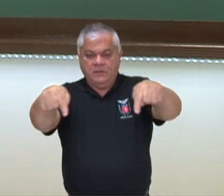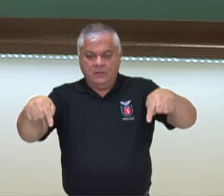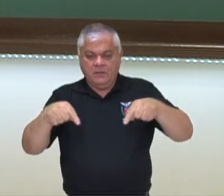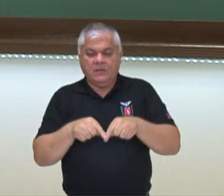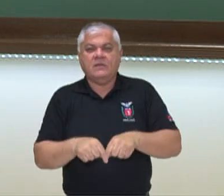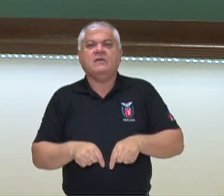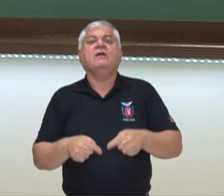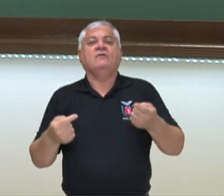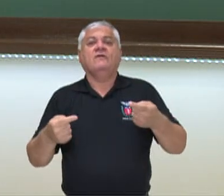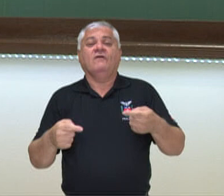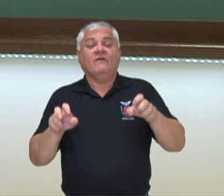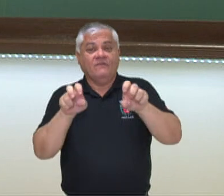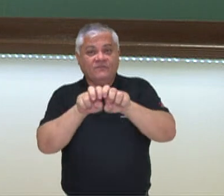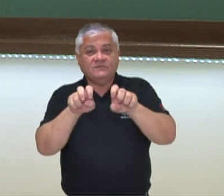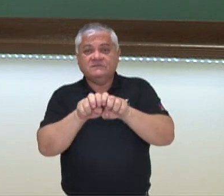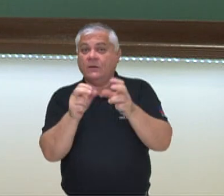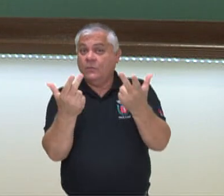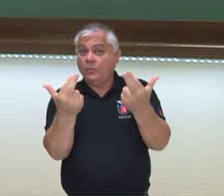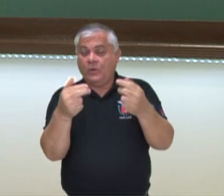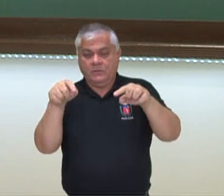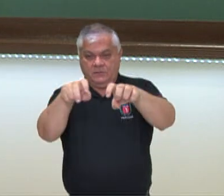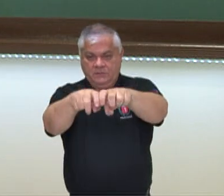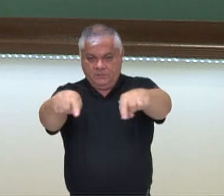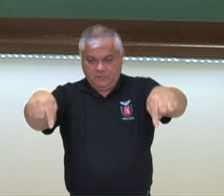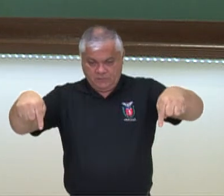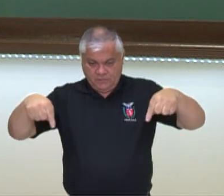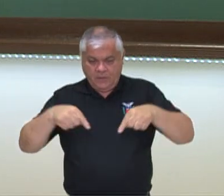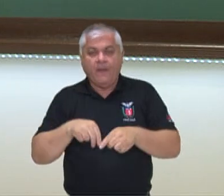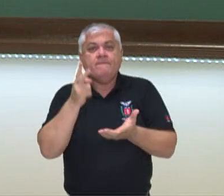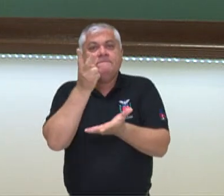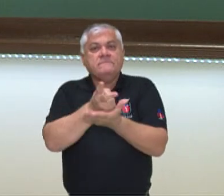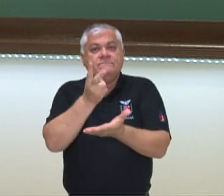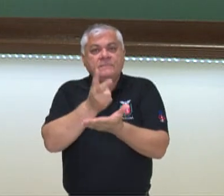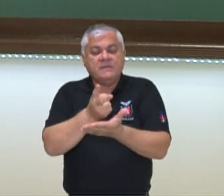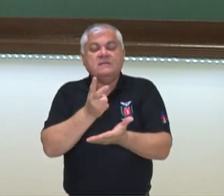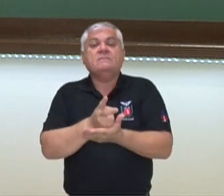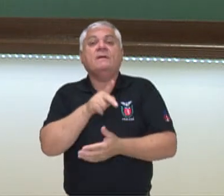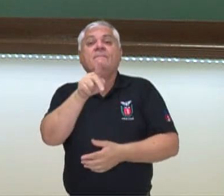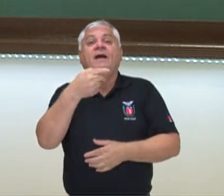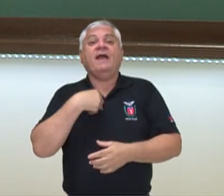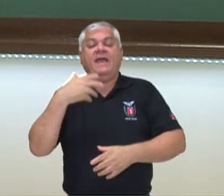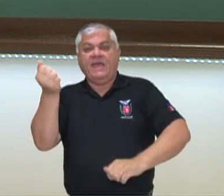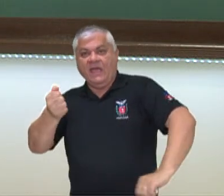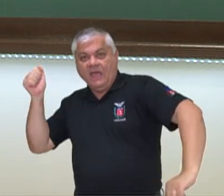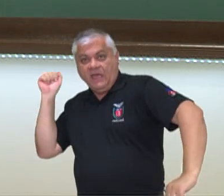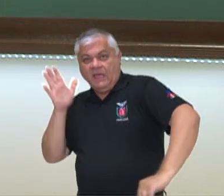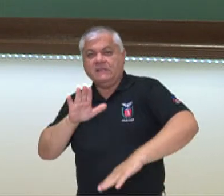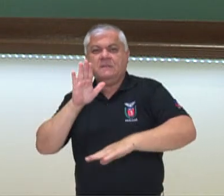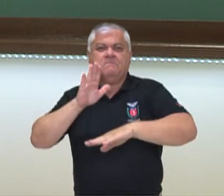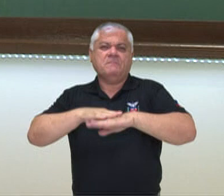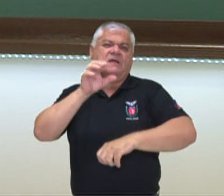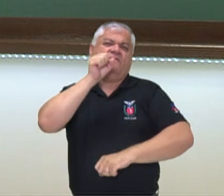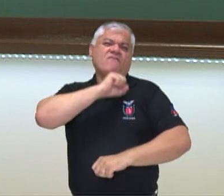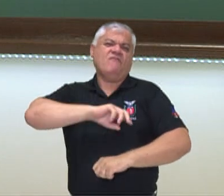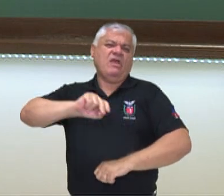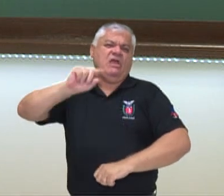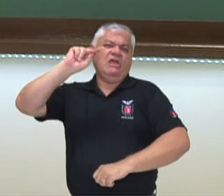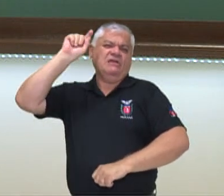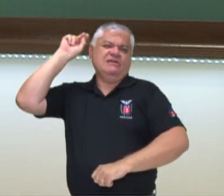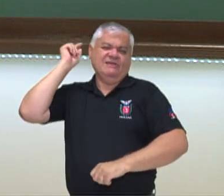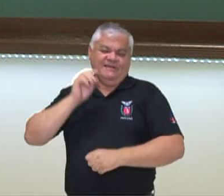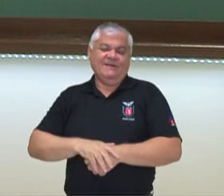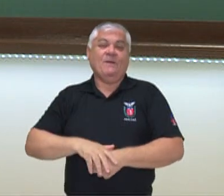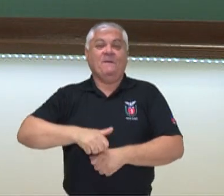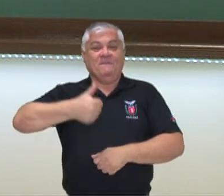futsal. Mas veja só, primeiro veio o handball. O handball ele é mais antigo do que o futsal, tá